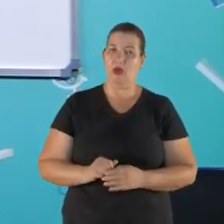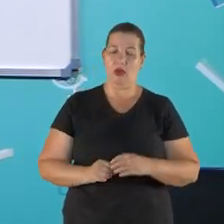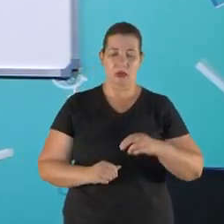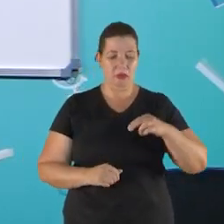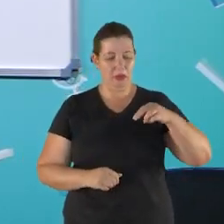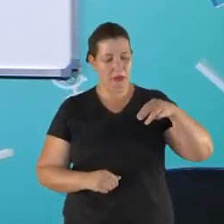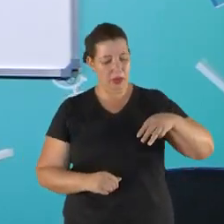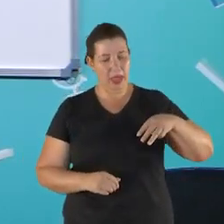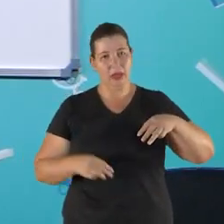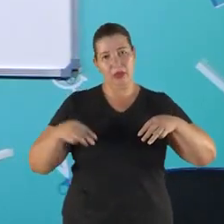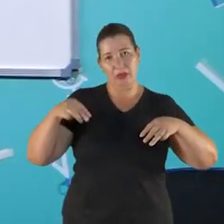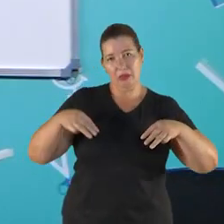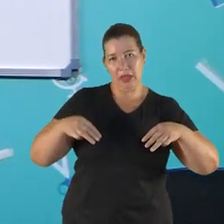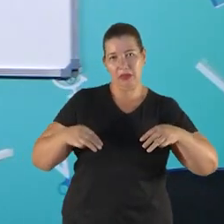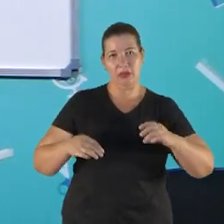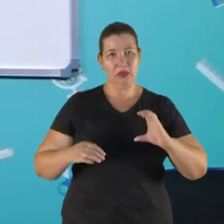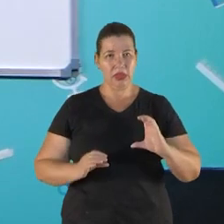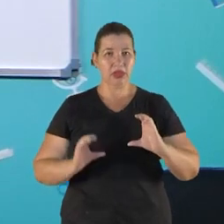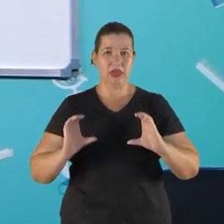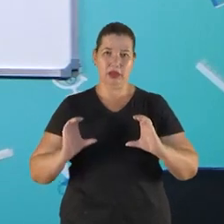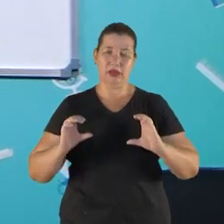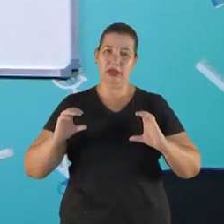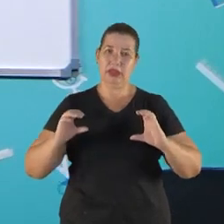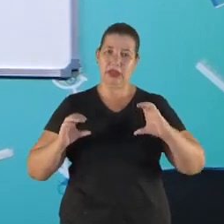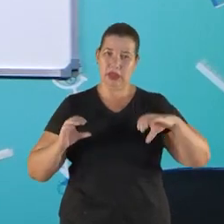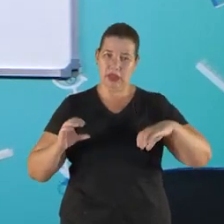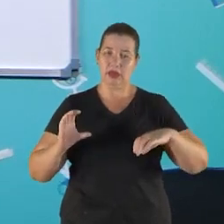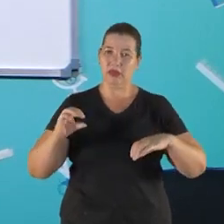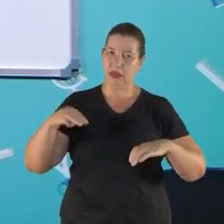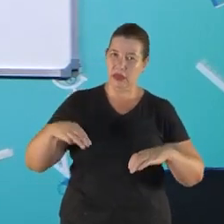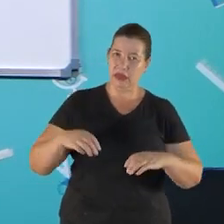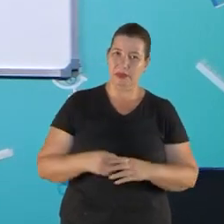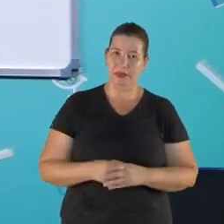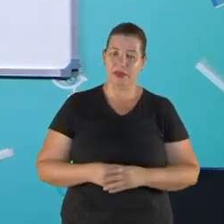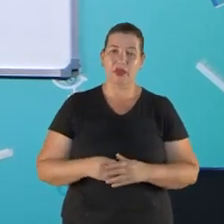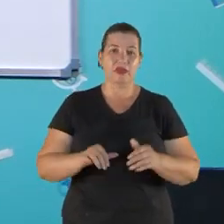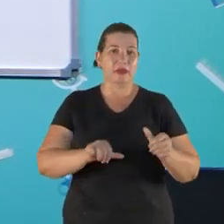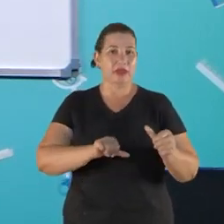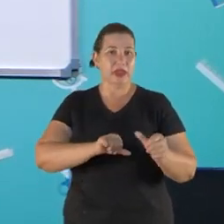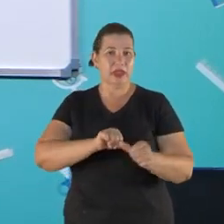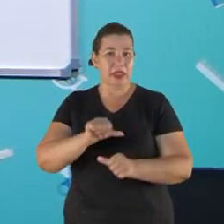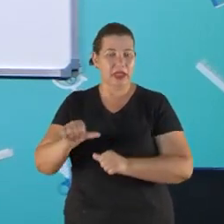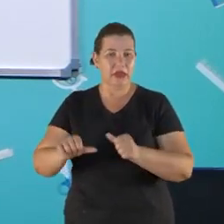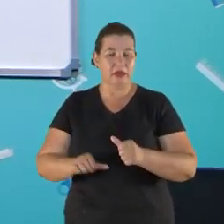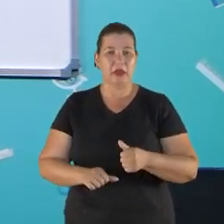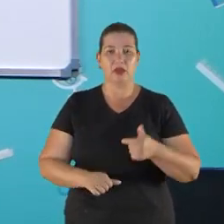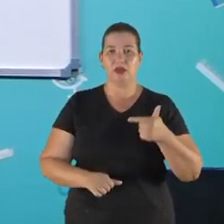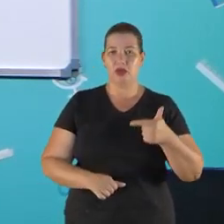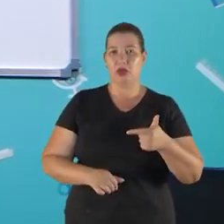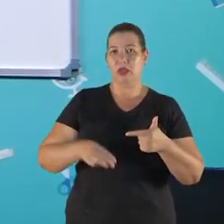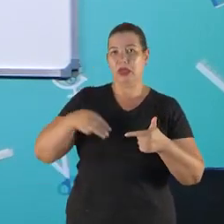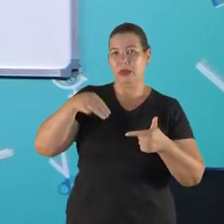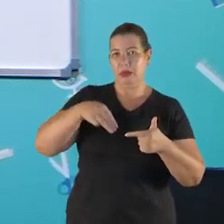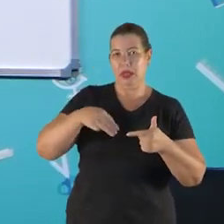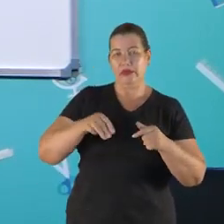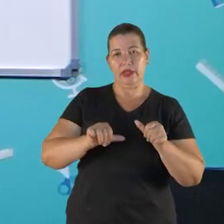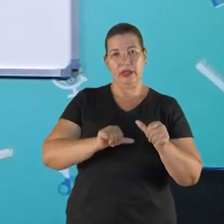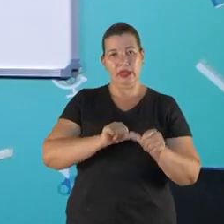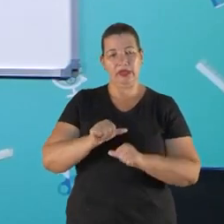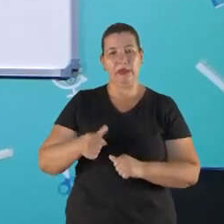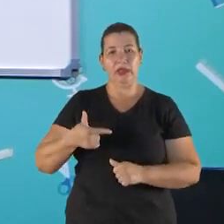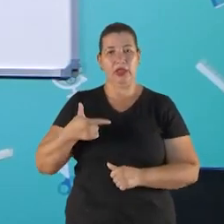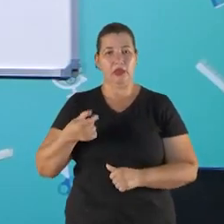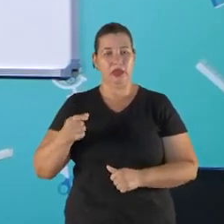de medida. Como nós estamos falando de 90 centímetros, é mais fácil a gente transformar os